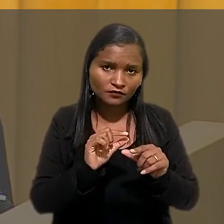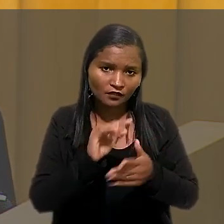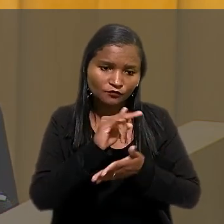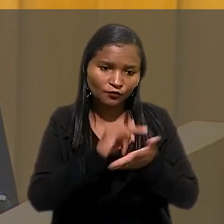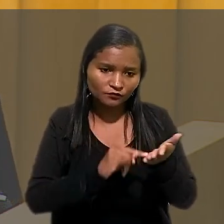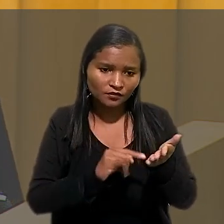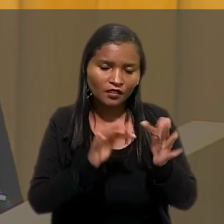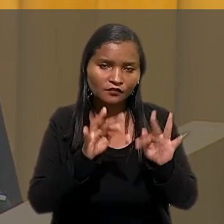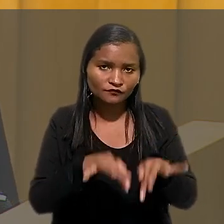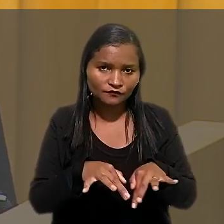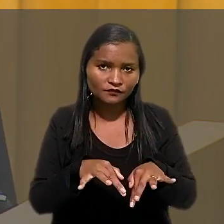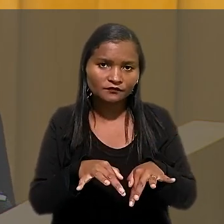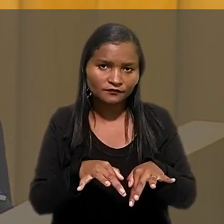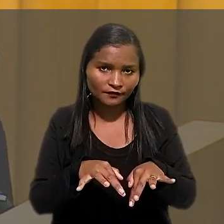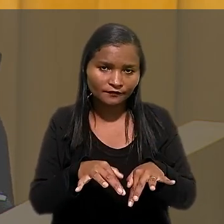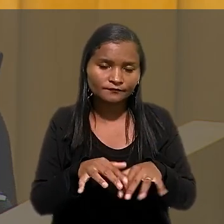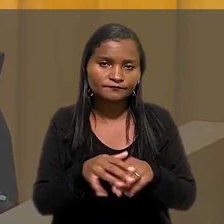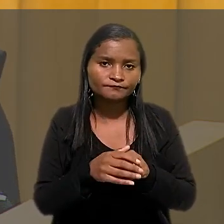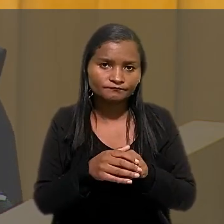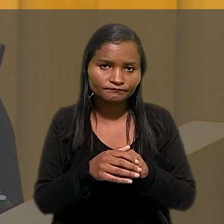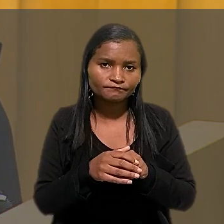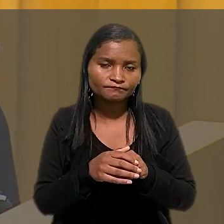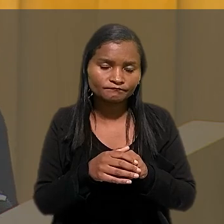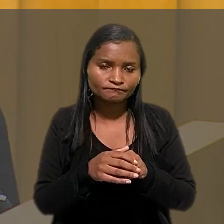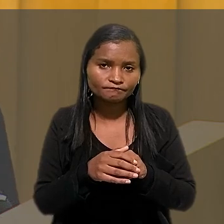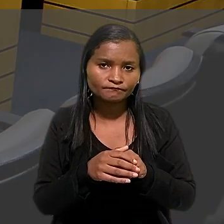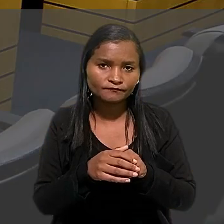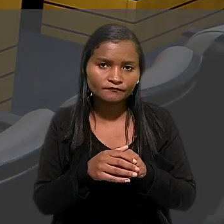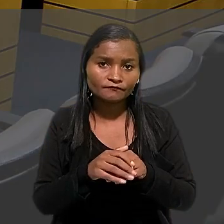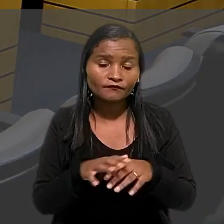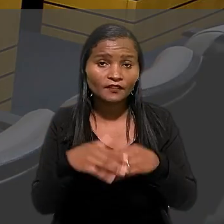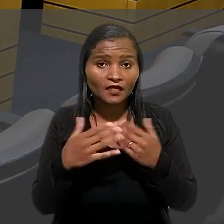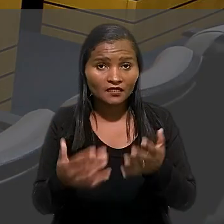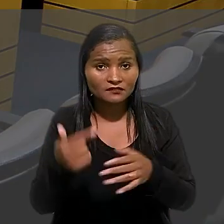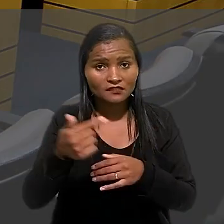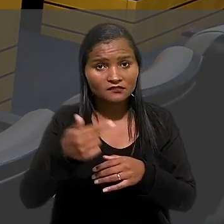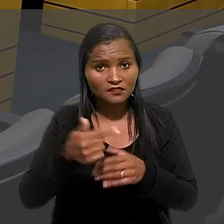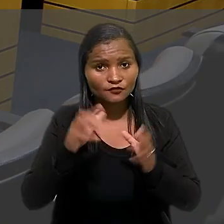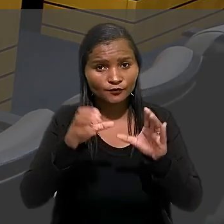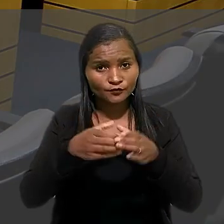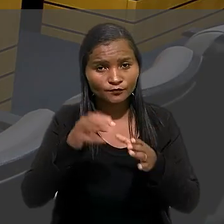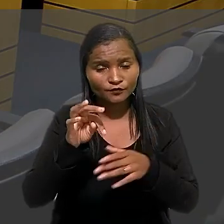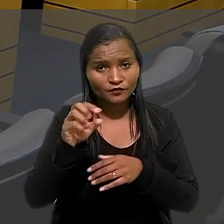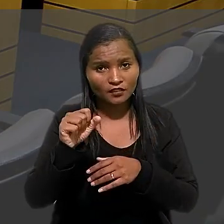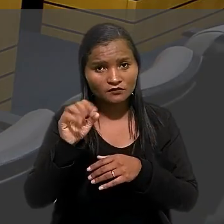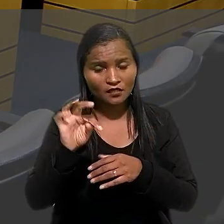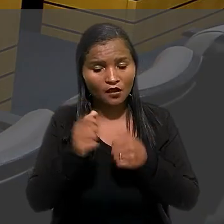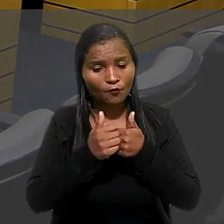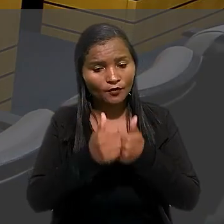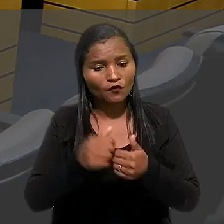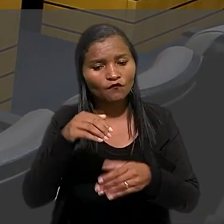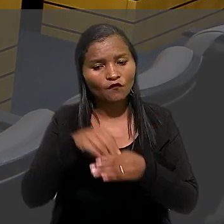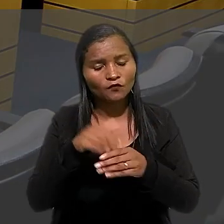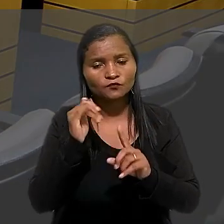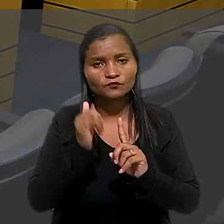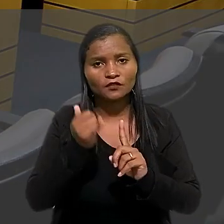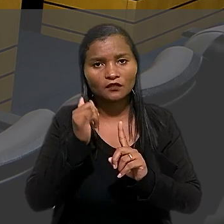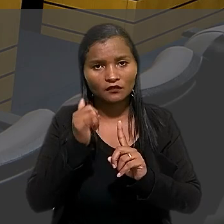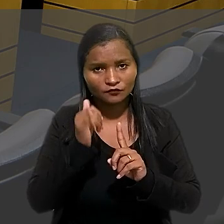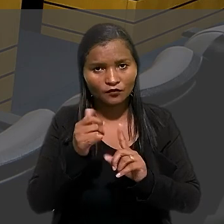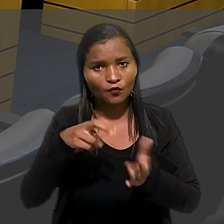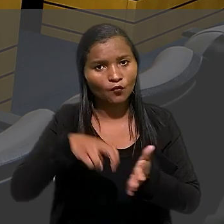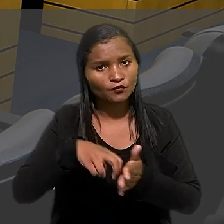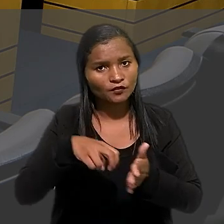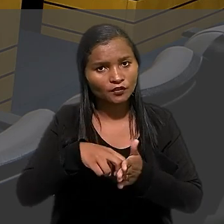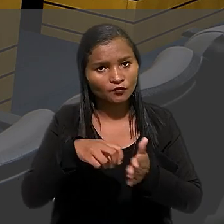dispensa, né, aviso prévio indenizado, enfim, com as devidas compensações. Assim, a 7ª turma do TST acompanhou o voto do relator